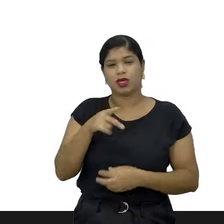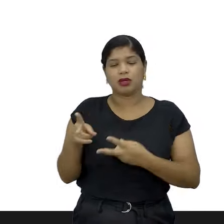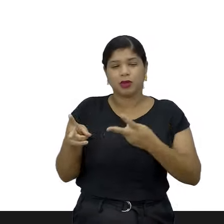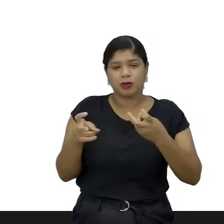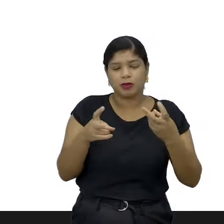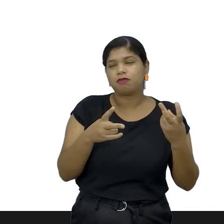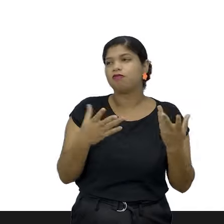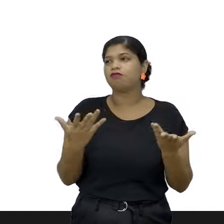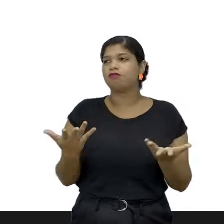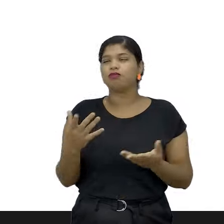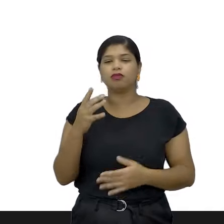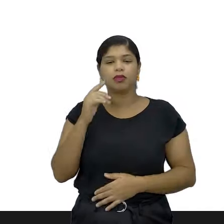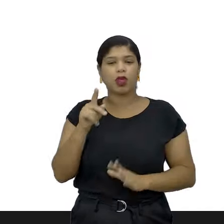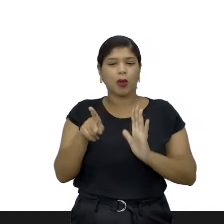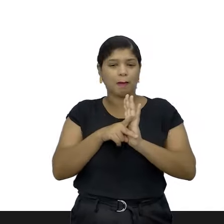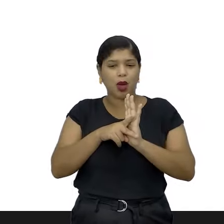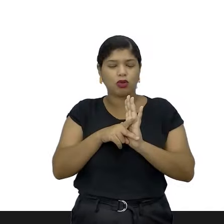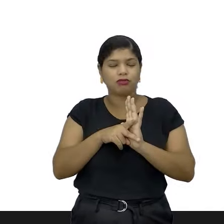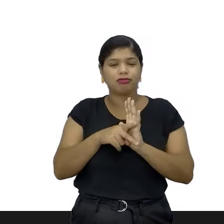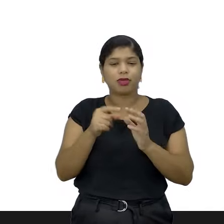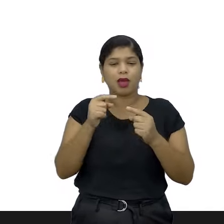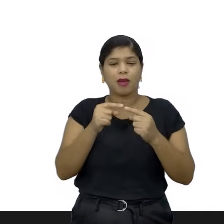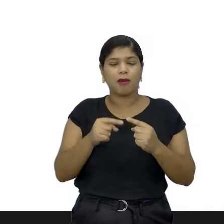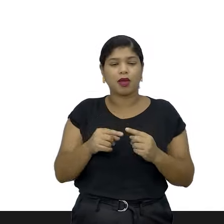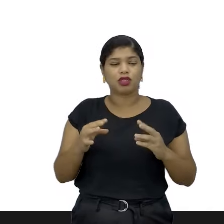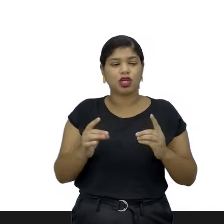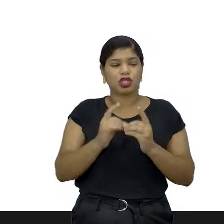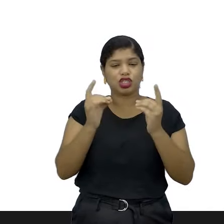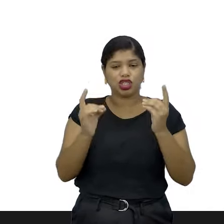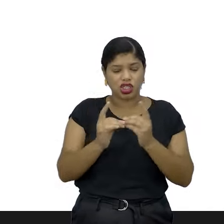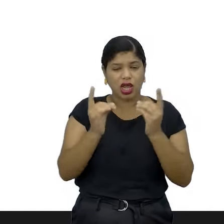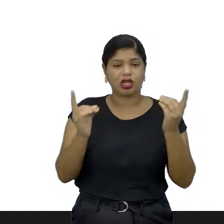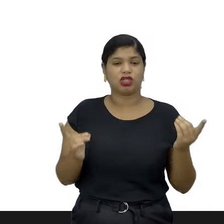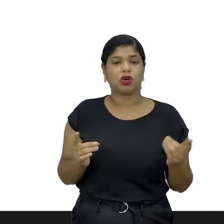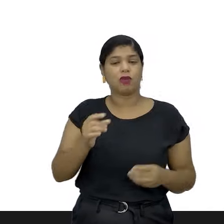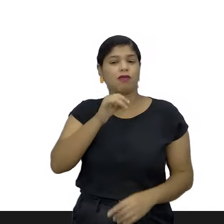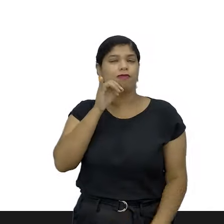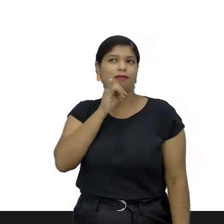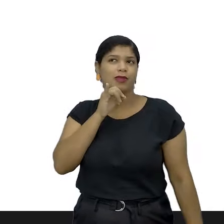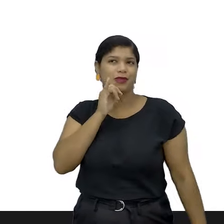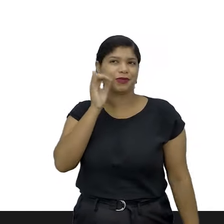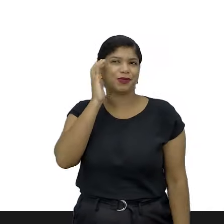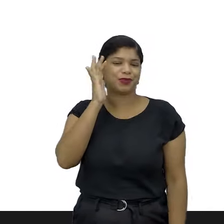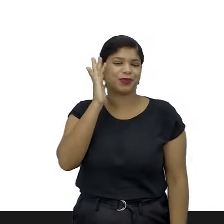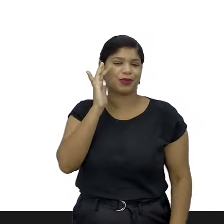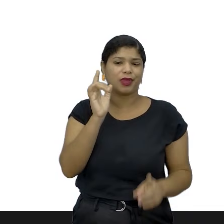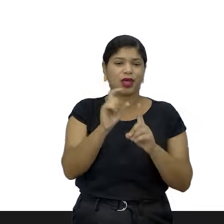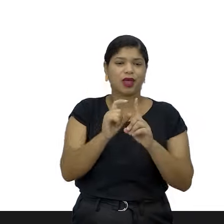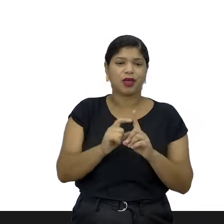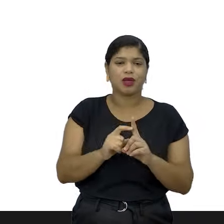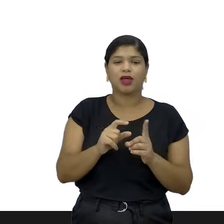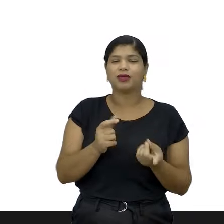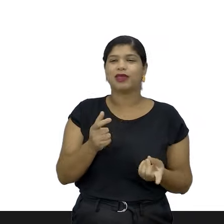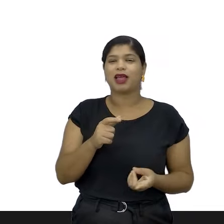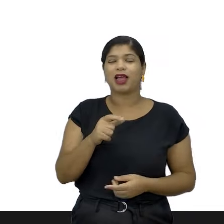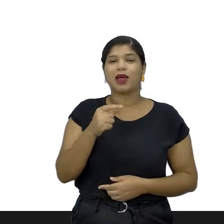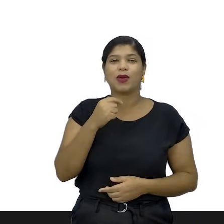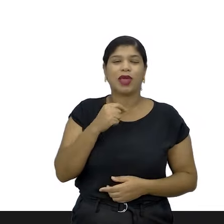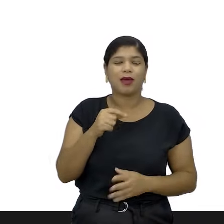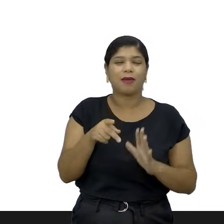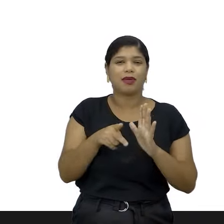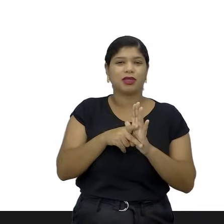aí, né, pensando nessas condições didáticas, né, vamos imaginar que as palavras alho,